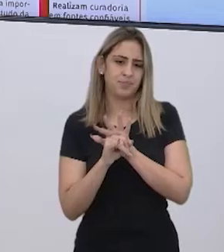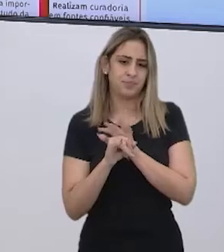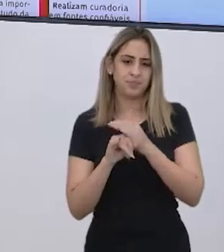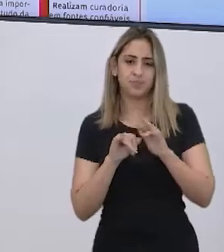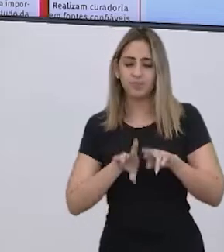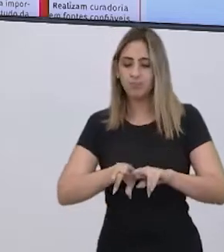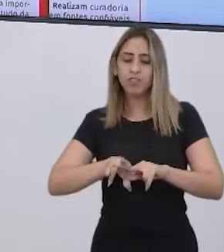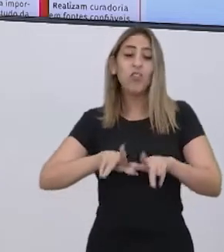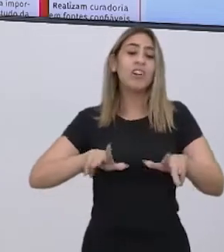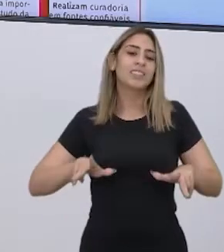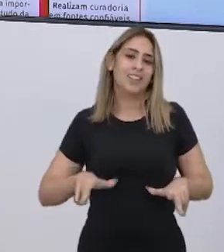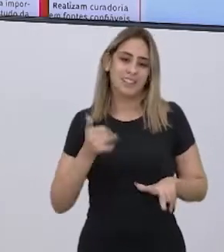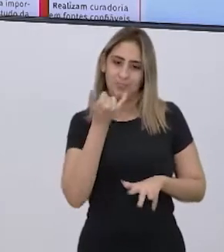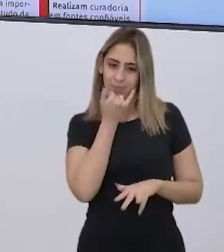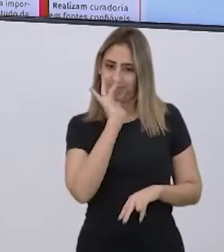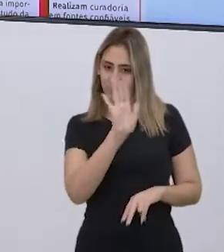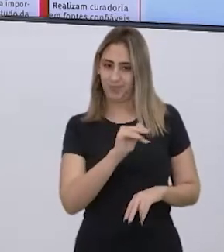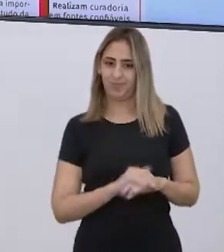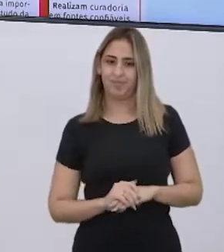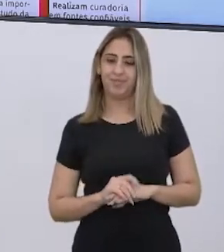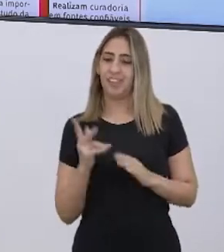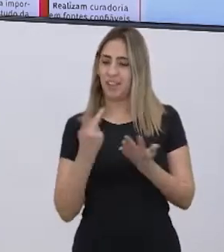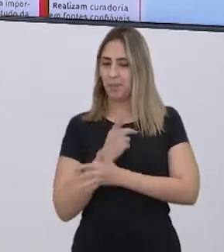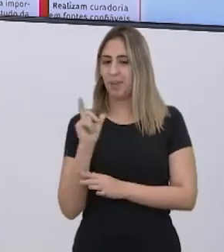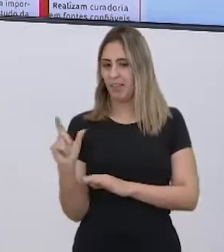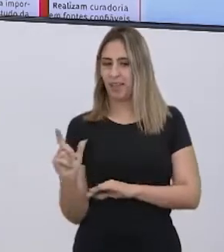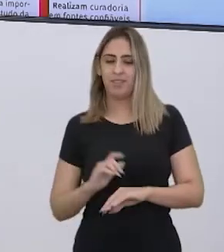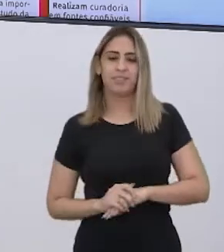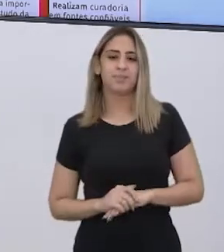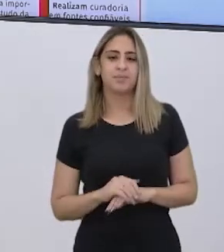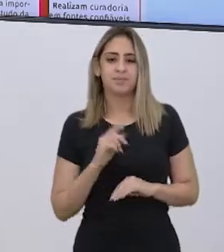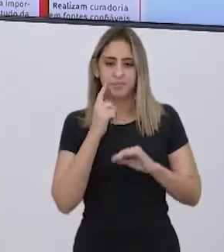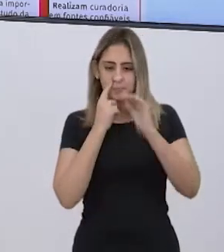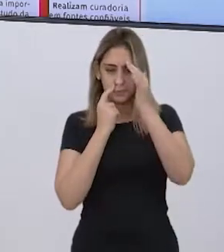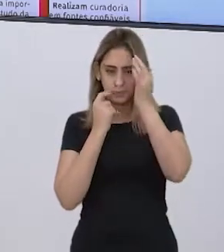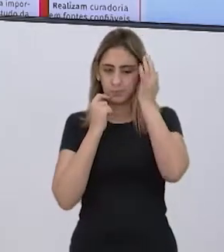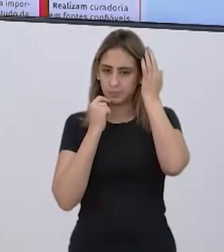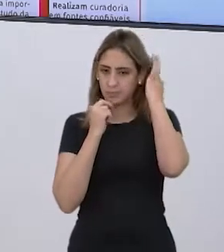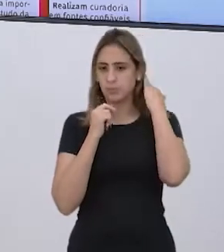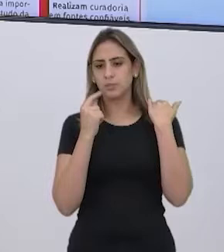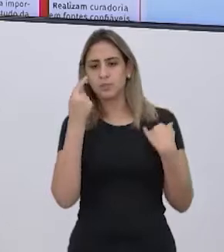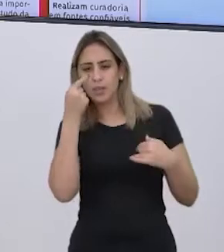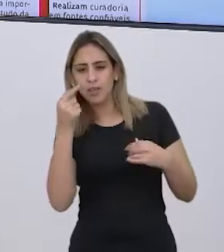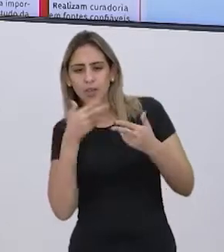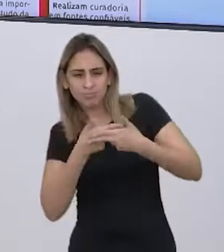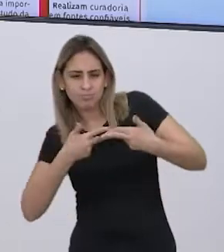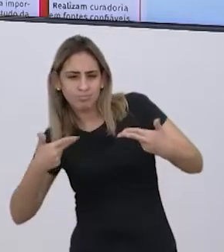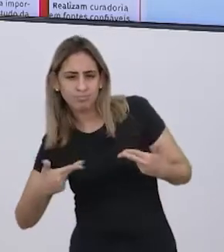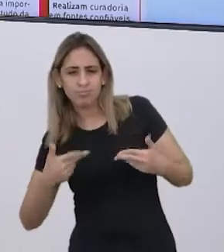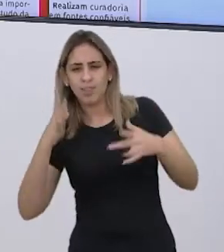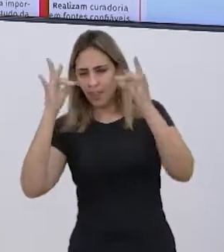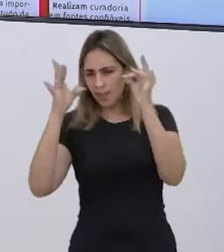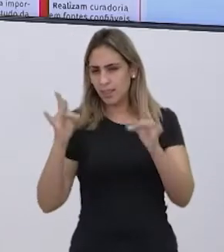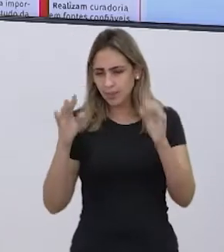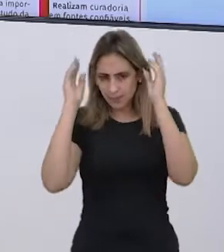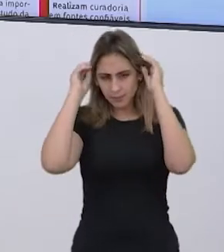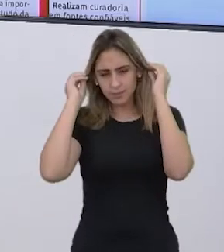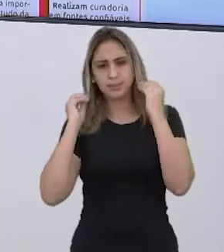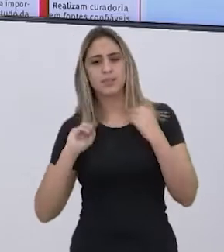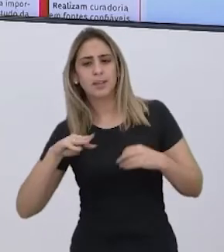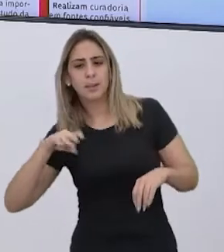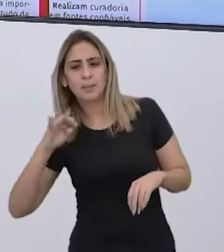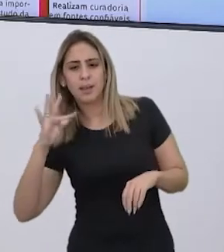de diversidade. Errei a palavra, acontece, tá? Enquanto a gente estava olhando para isso, né, a Mafê aqui